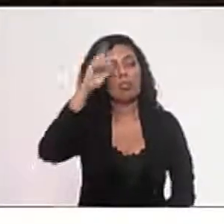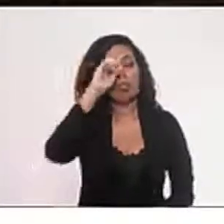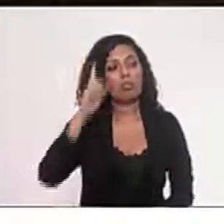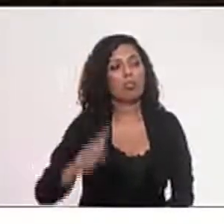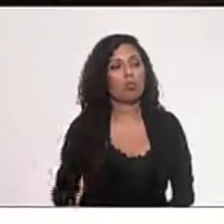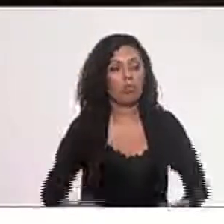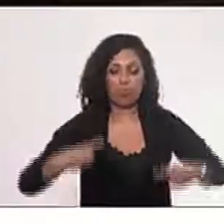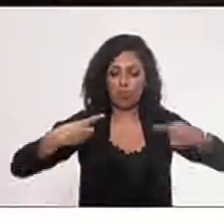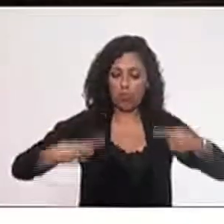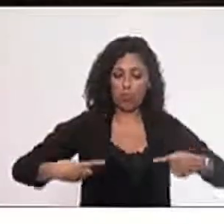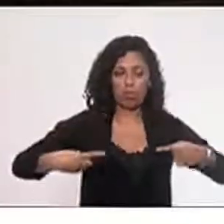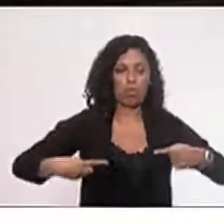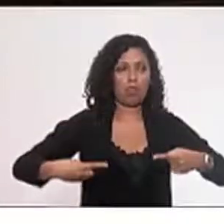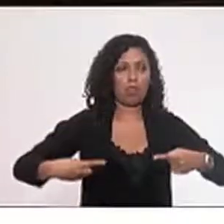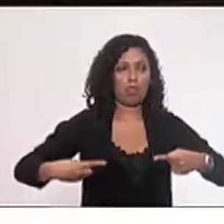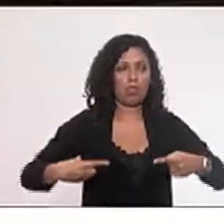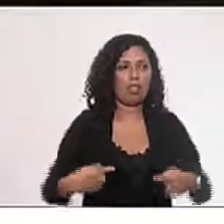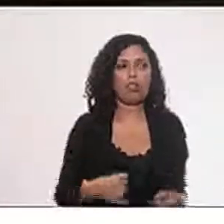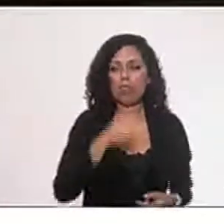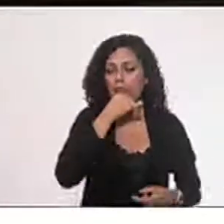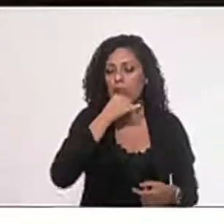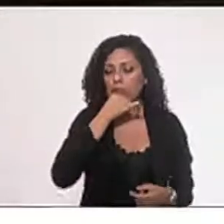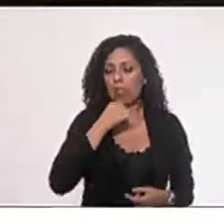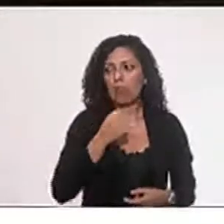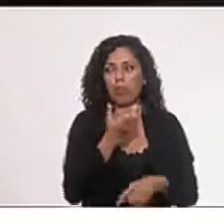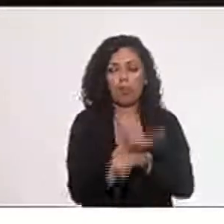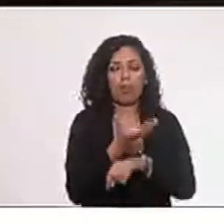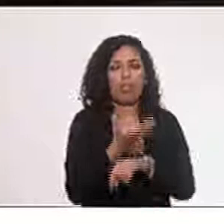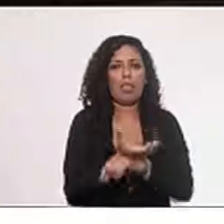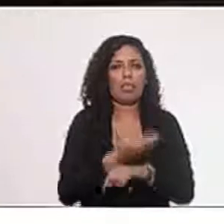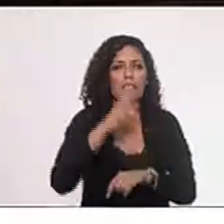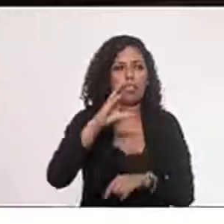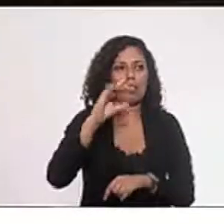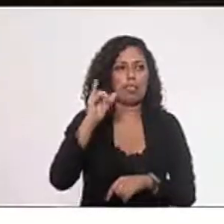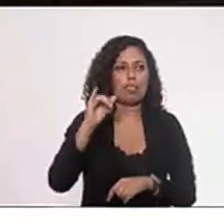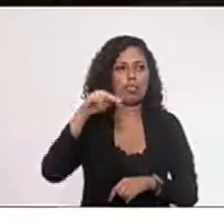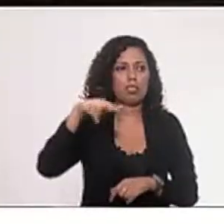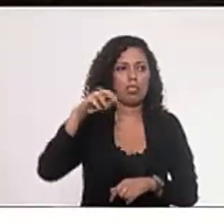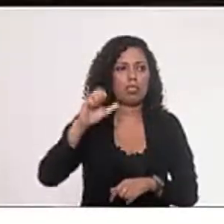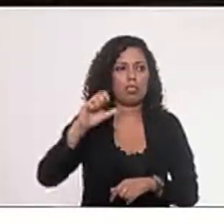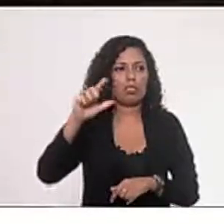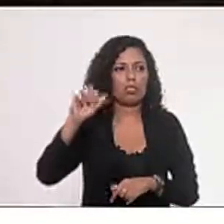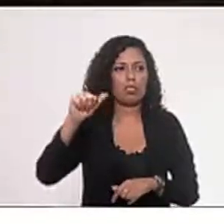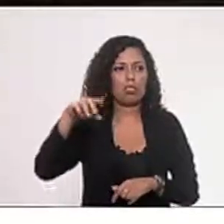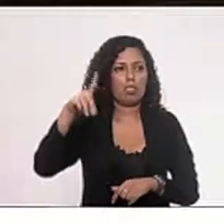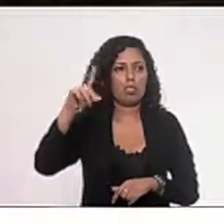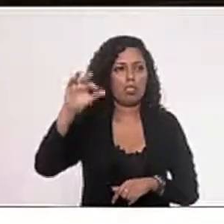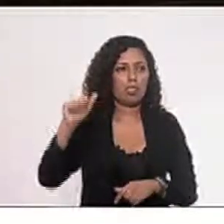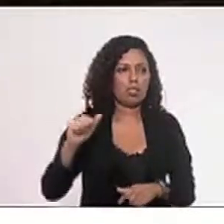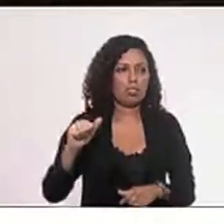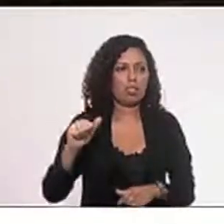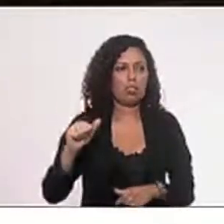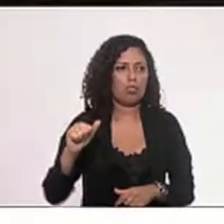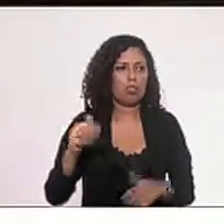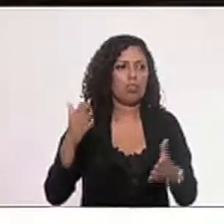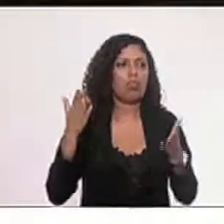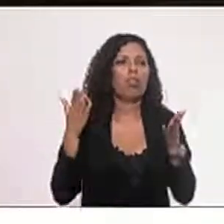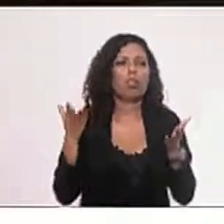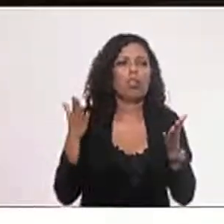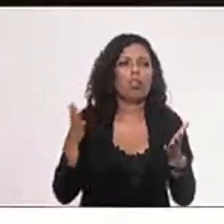debate na sexta feira flávio na cinelândia ele quer caçar com cedilha e caçar com dois